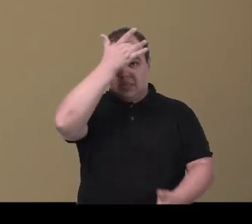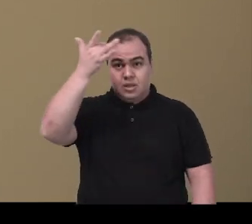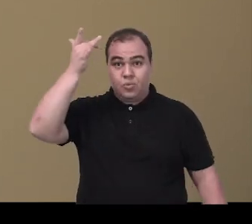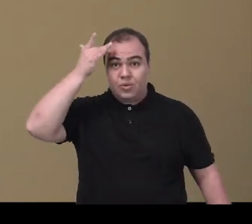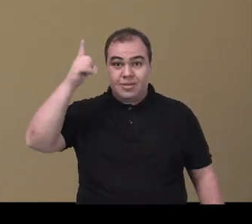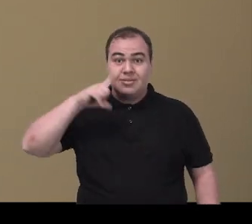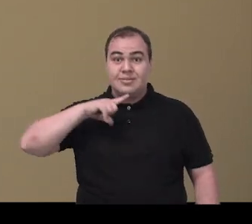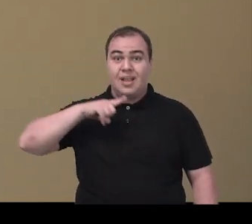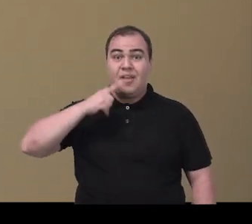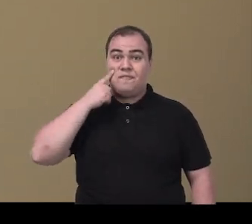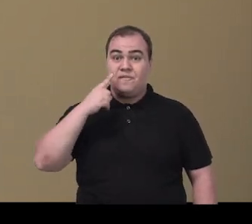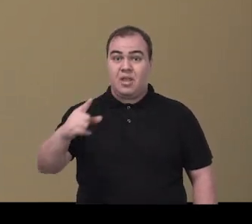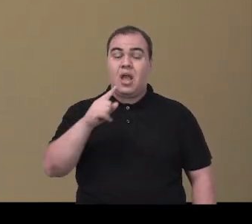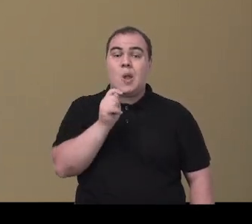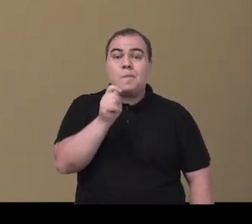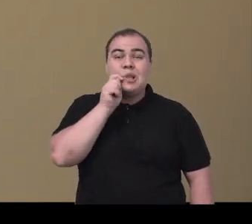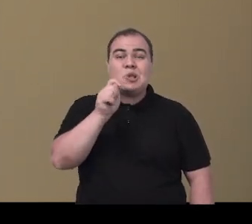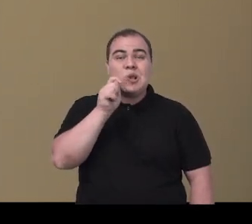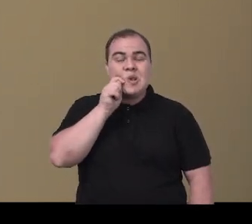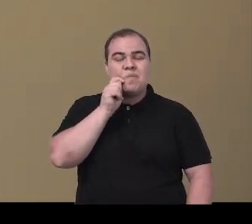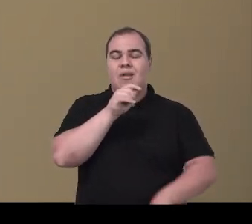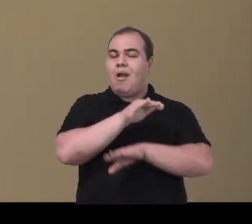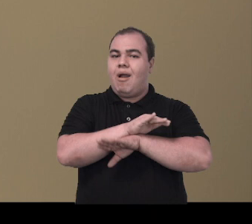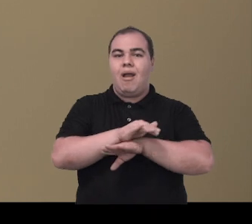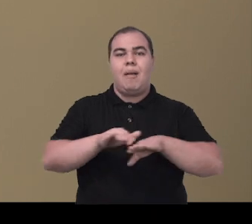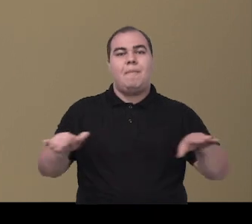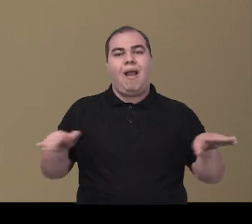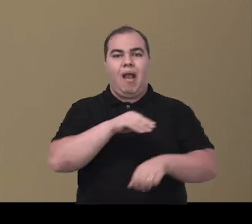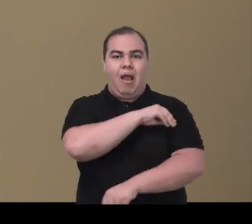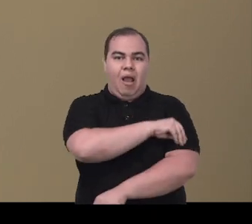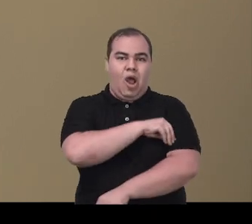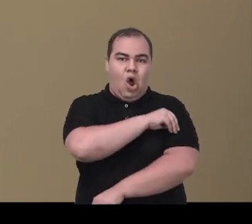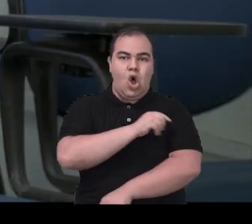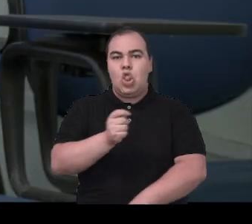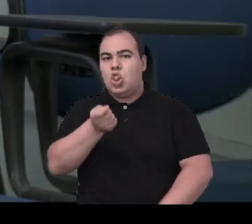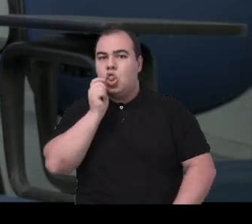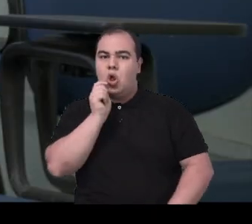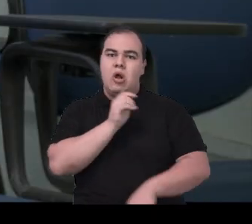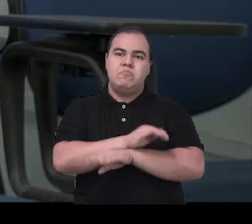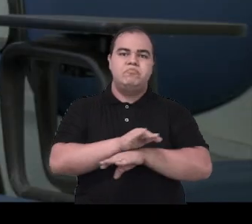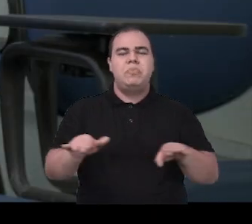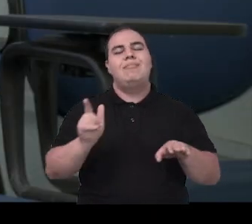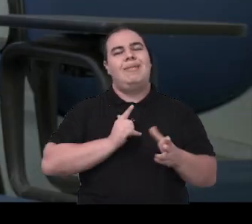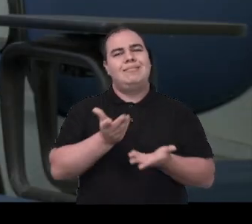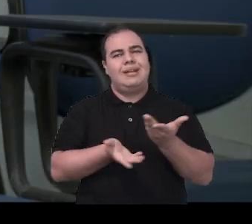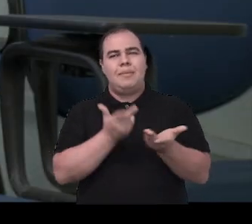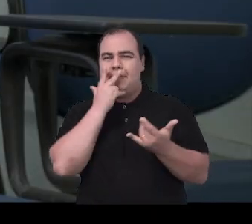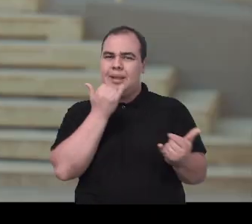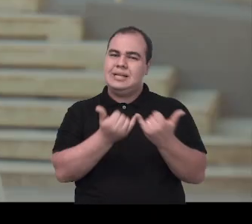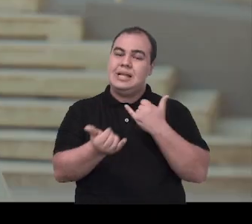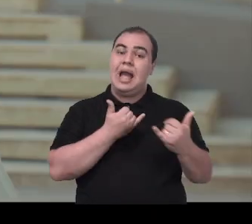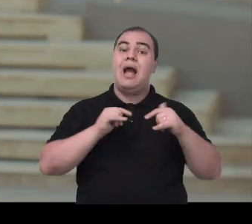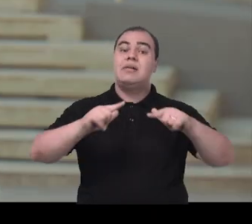A saúde mental se encarrega da reabilitação da dependência química, álcool e drogas, com estratégias terapêuticas